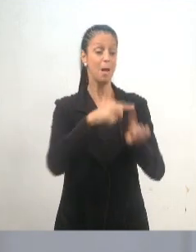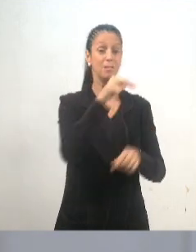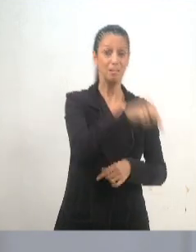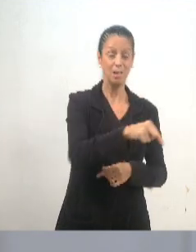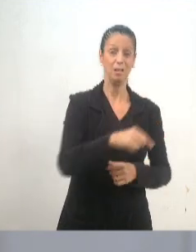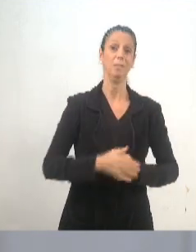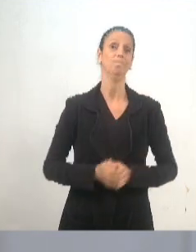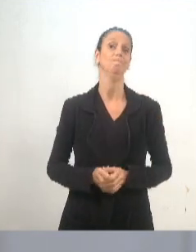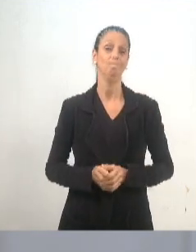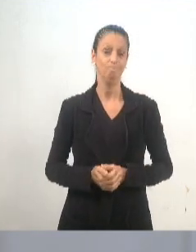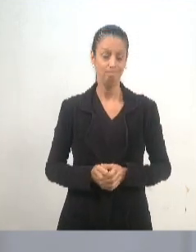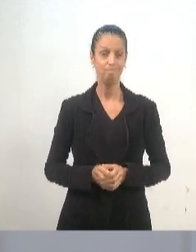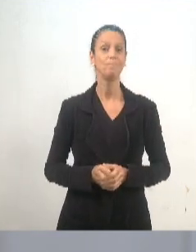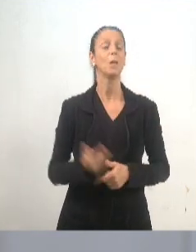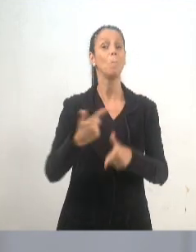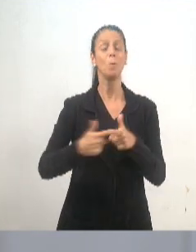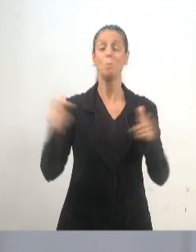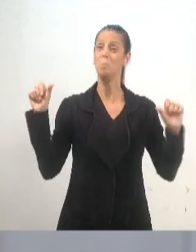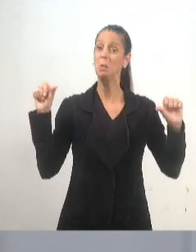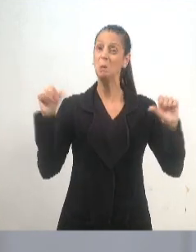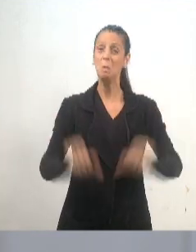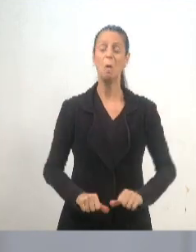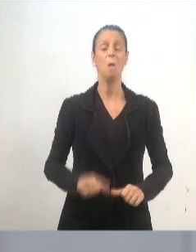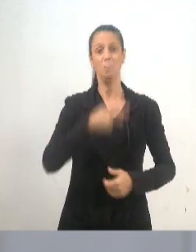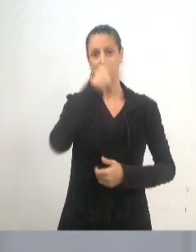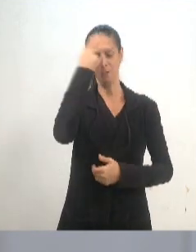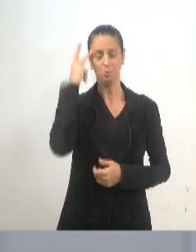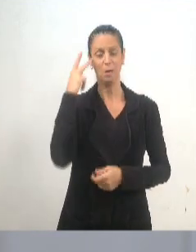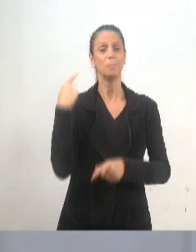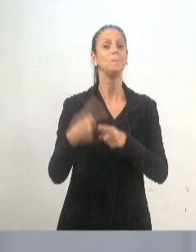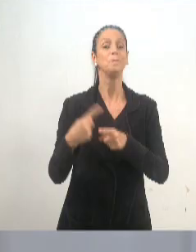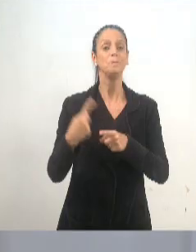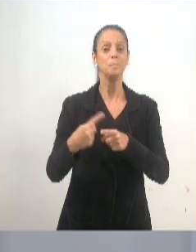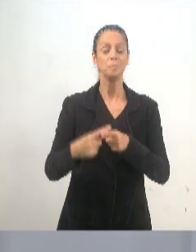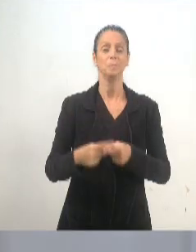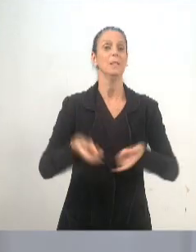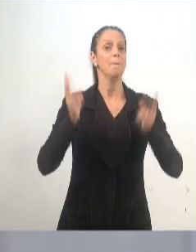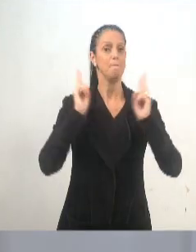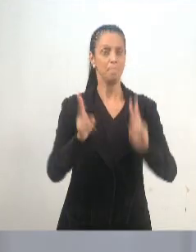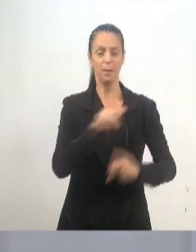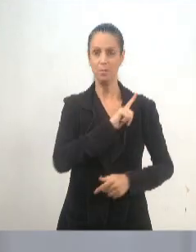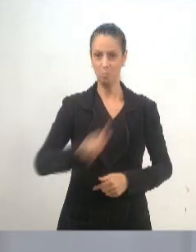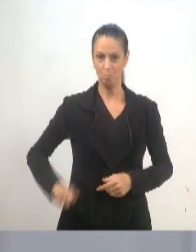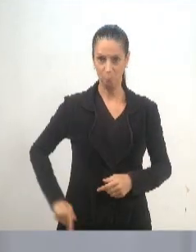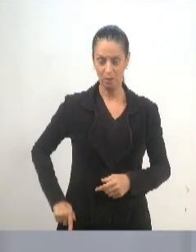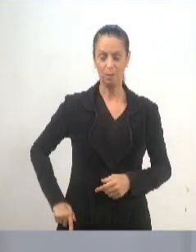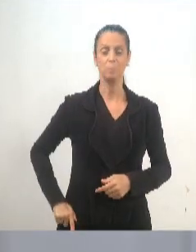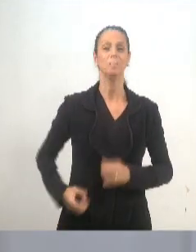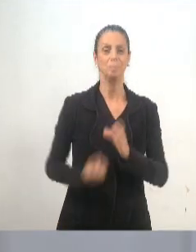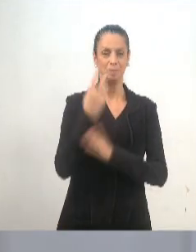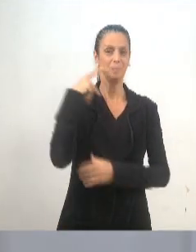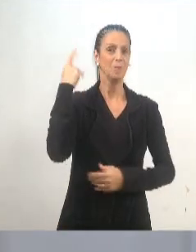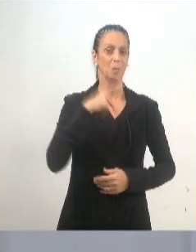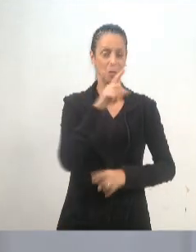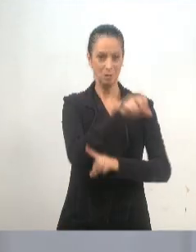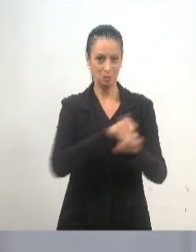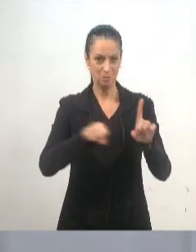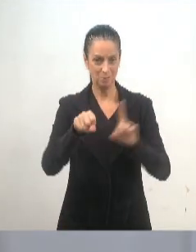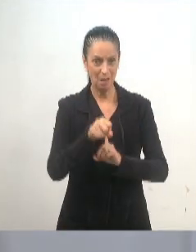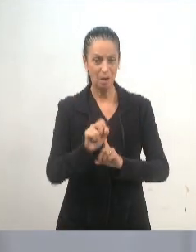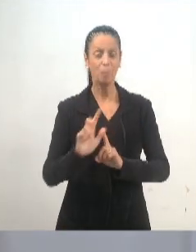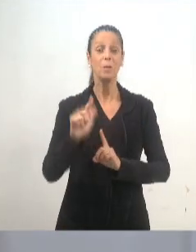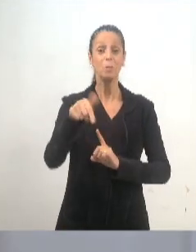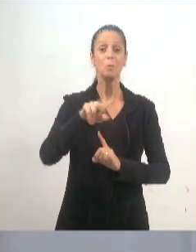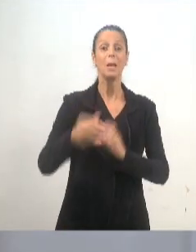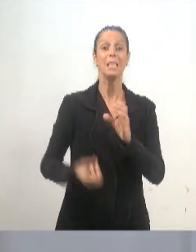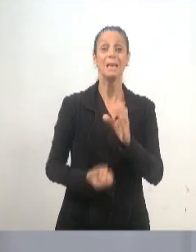Isso gera um problema ainda maior, senhores vereadores, porque este mesmo governo que estabelece essa política social, ele vai ter que